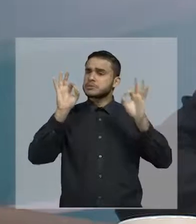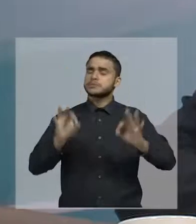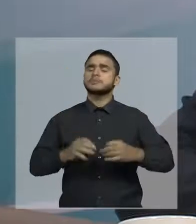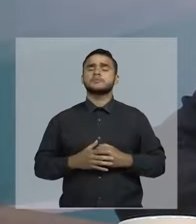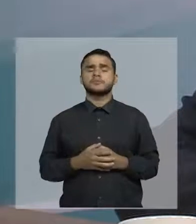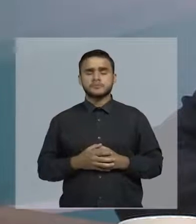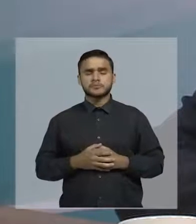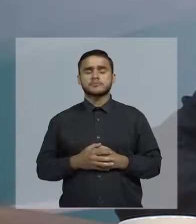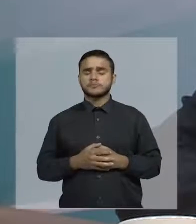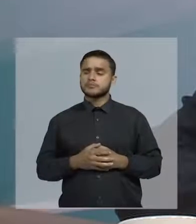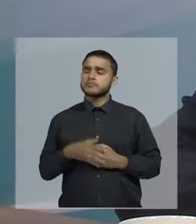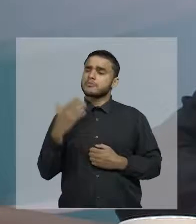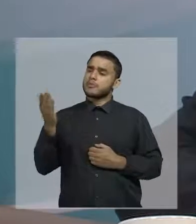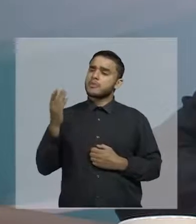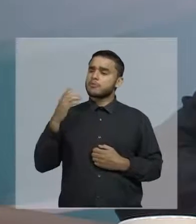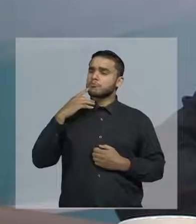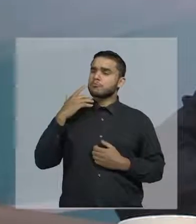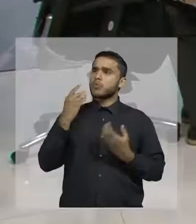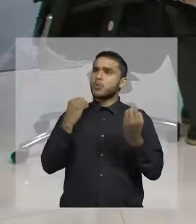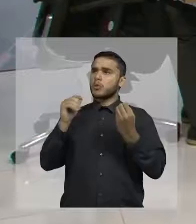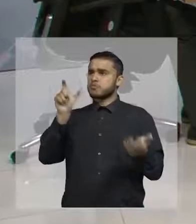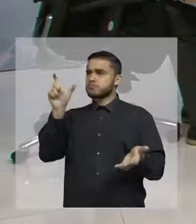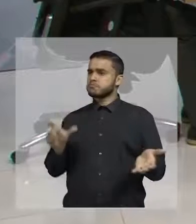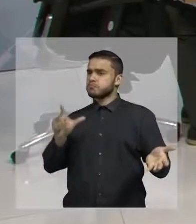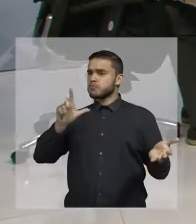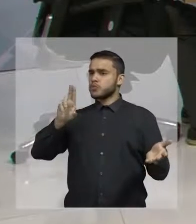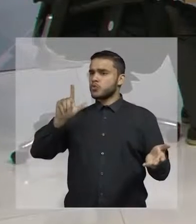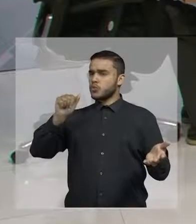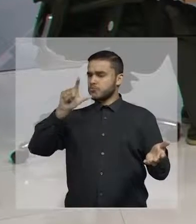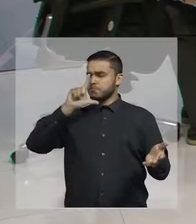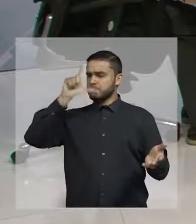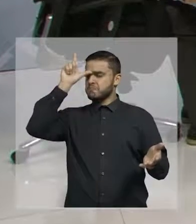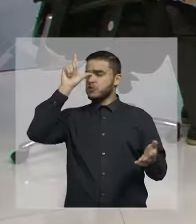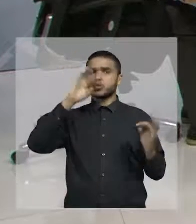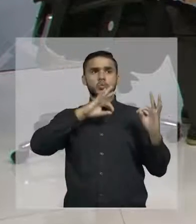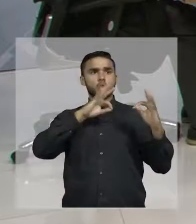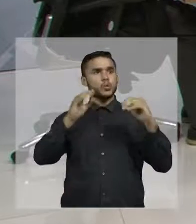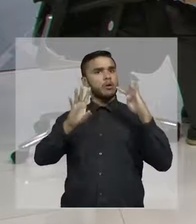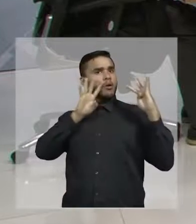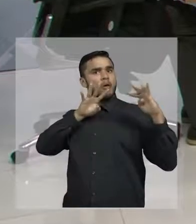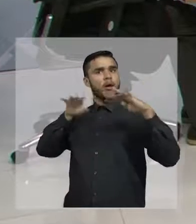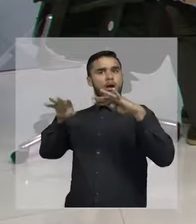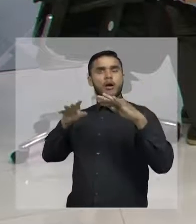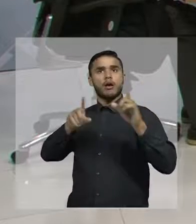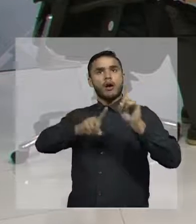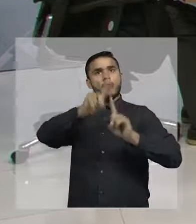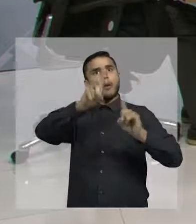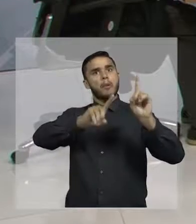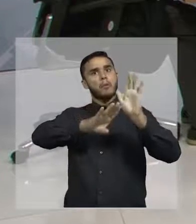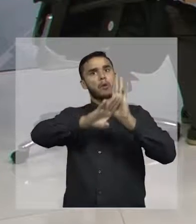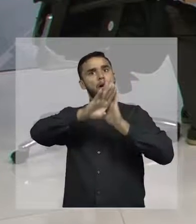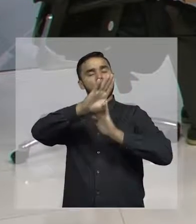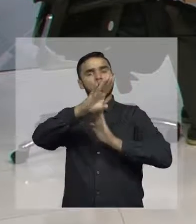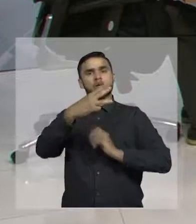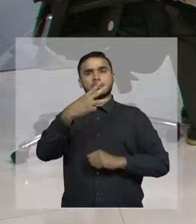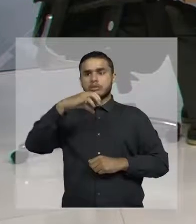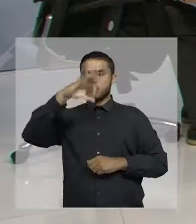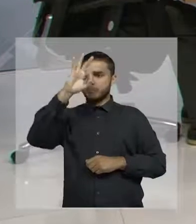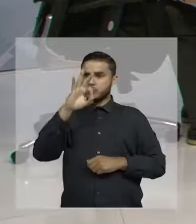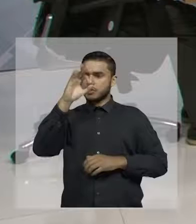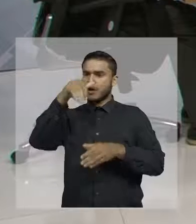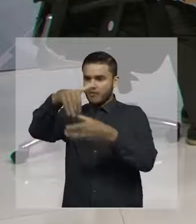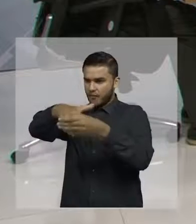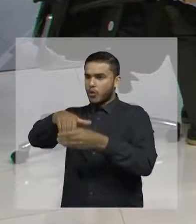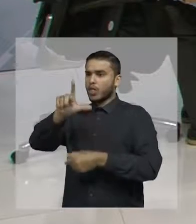aguda, digamos assim, liderança substantiva, preferência que os números da pesquisa